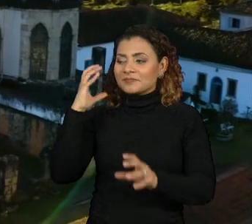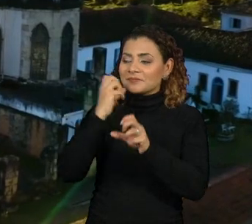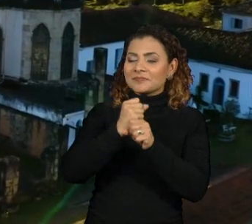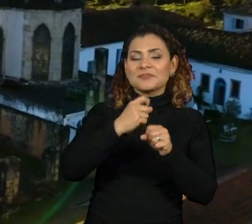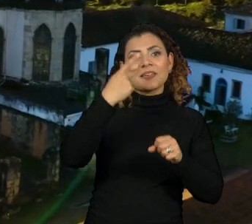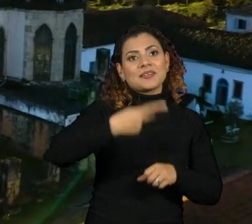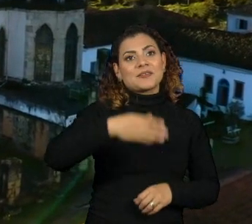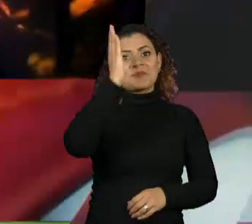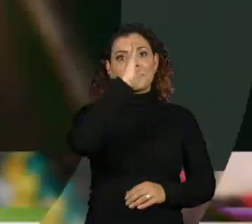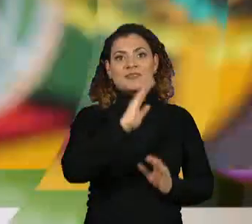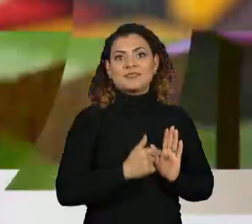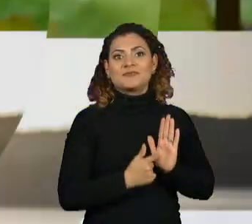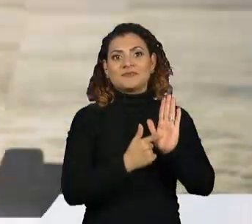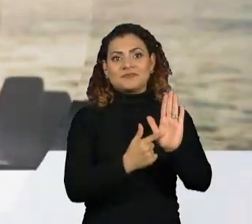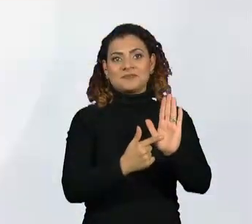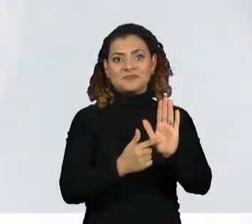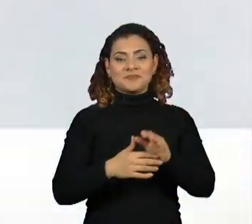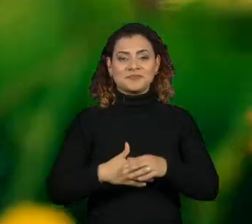Brasil.